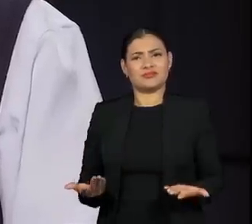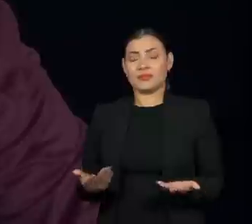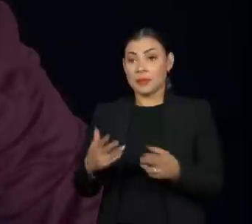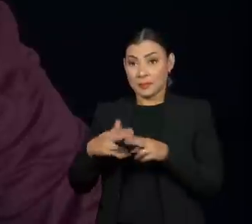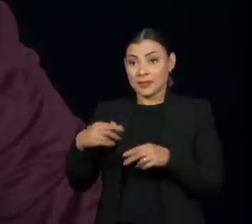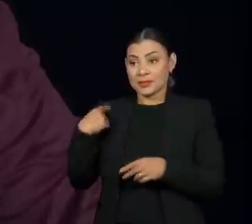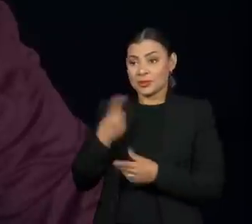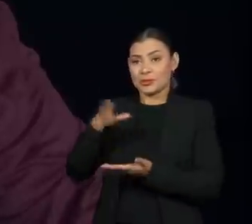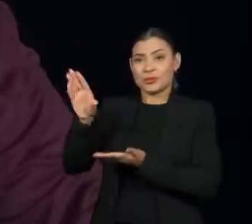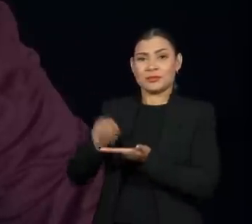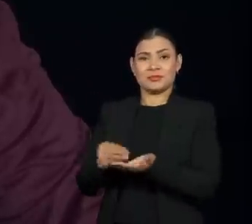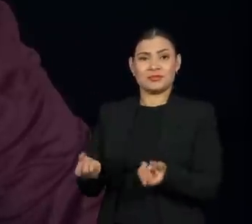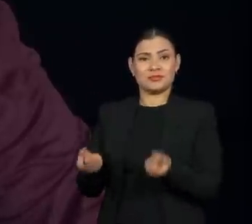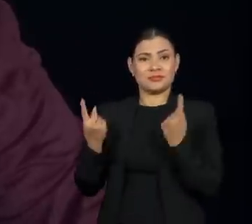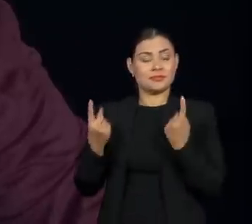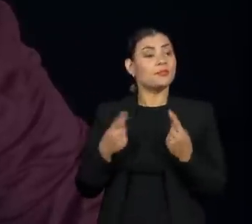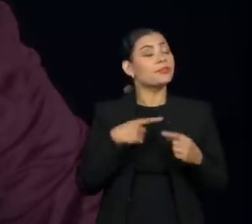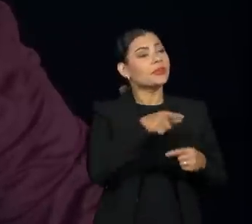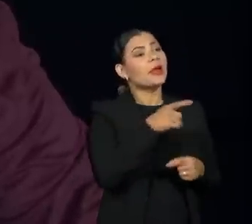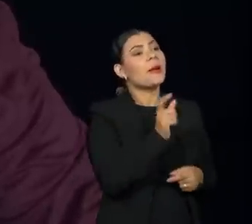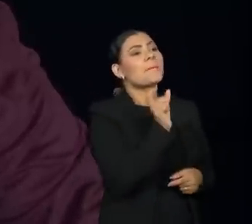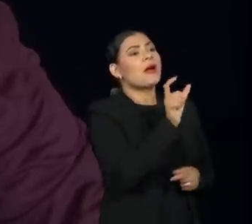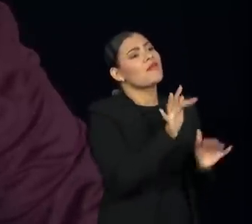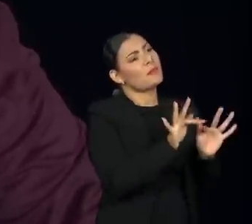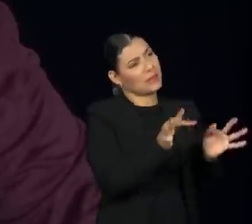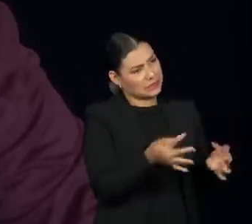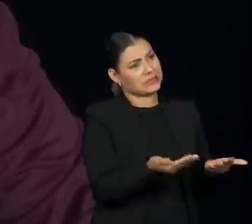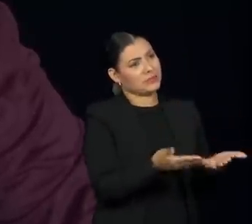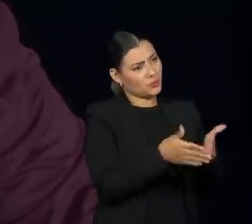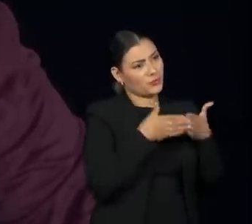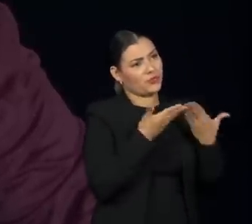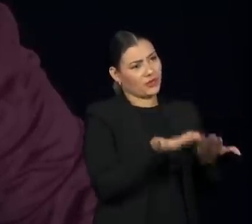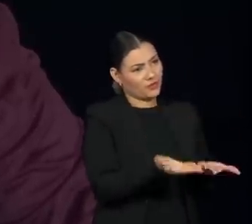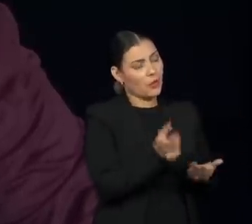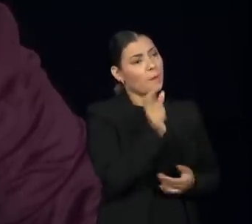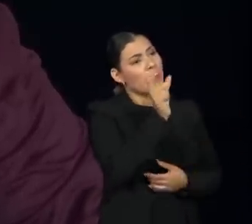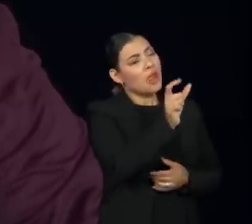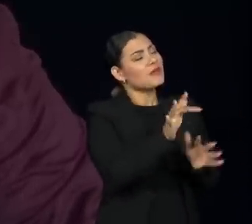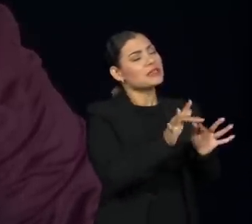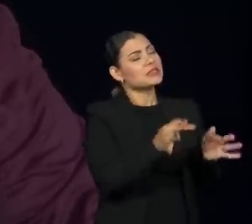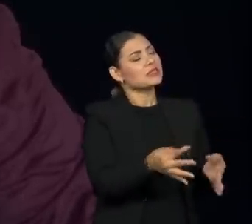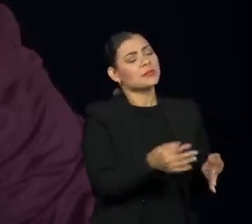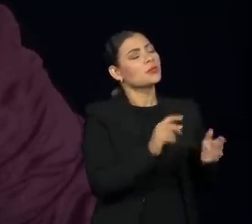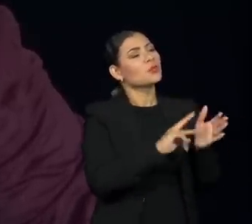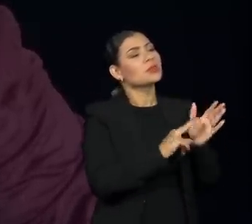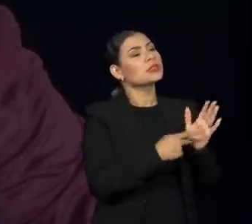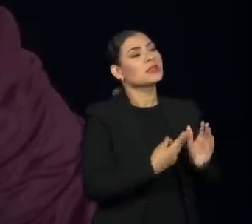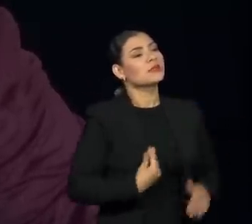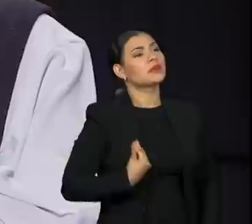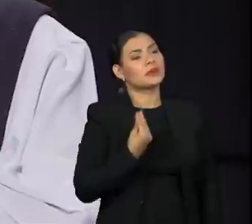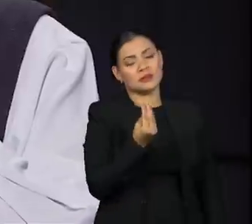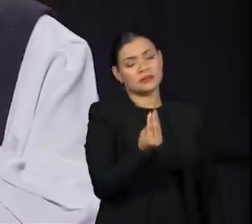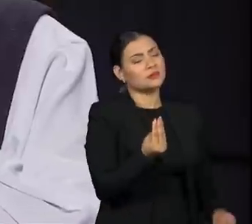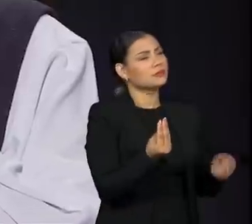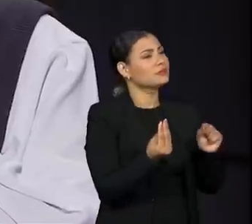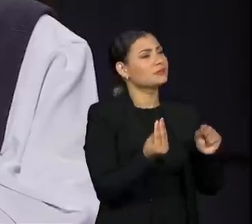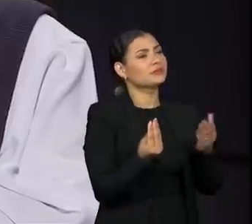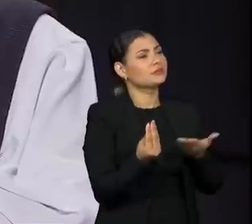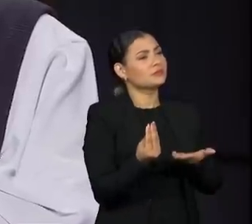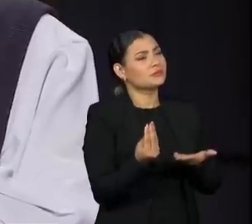me diga então uma palavra mais simples meu caro demiguete o que é a vida